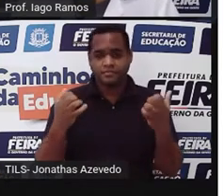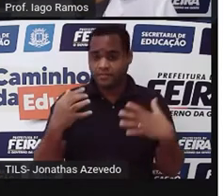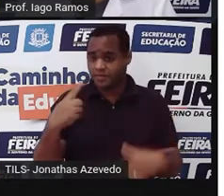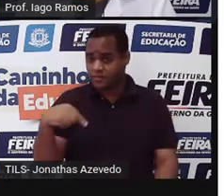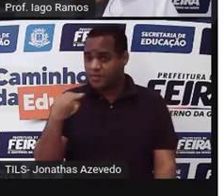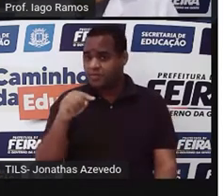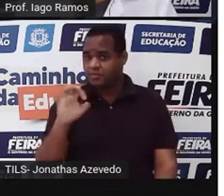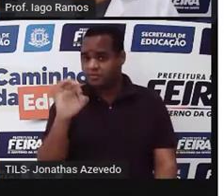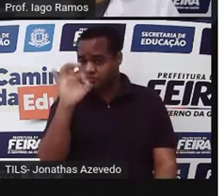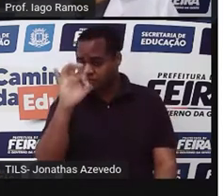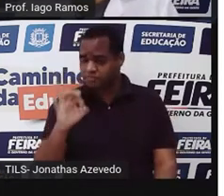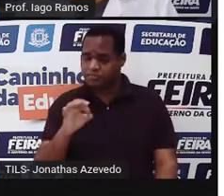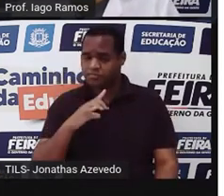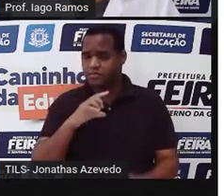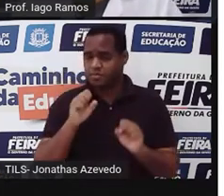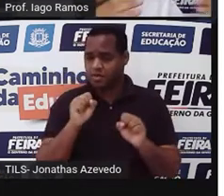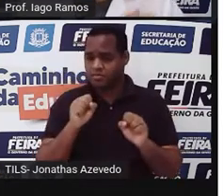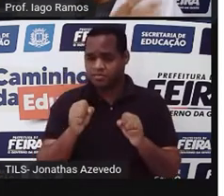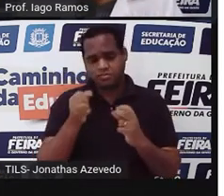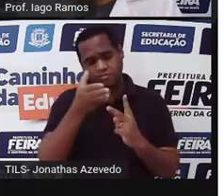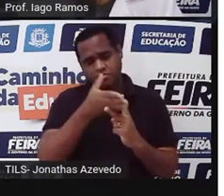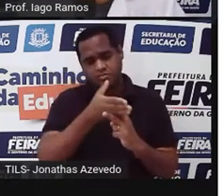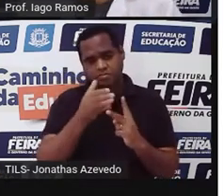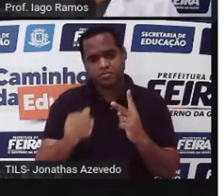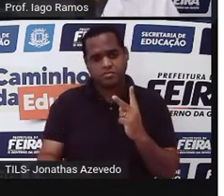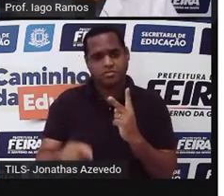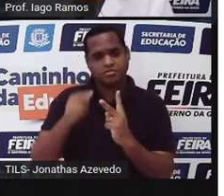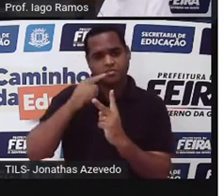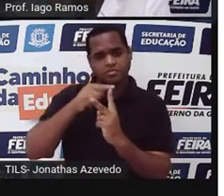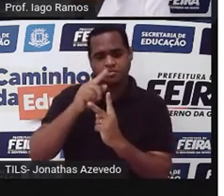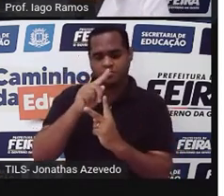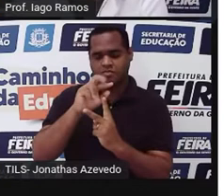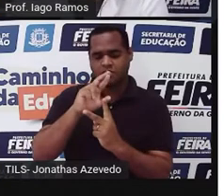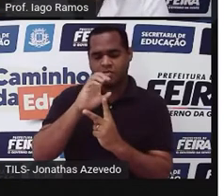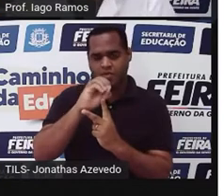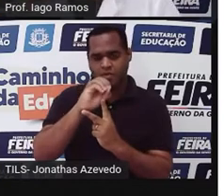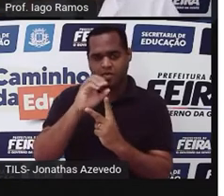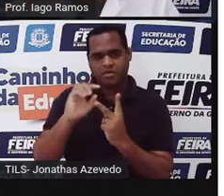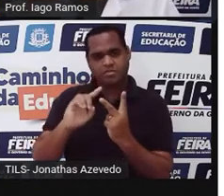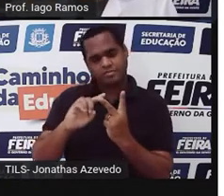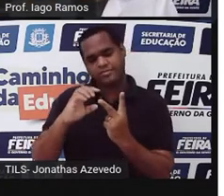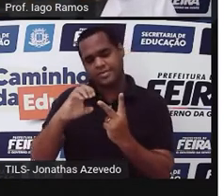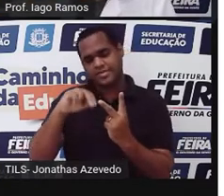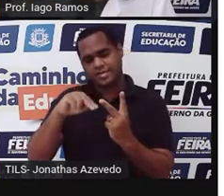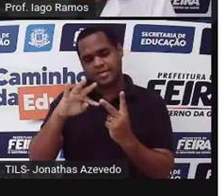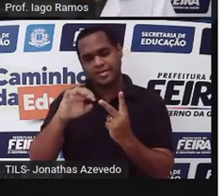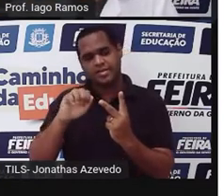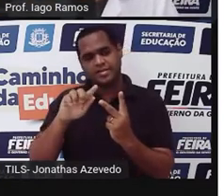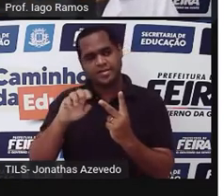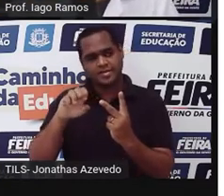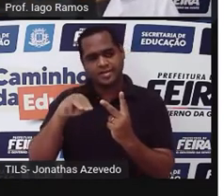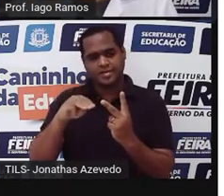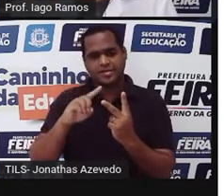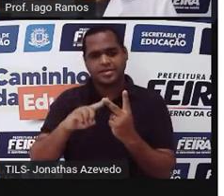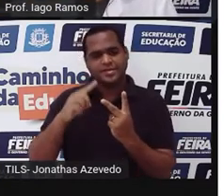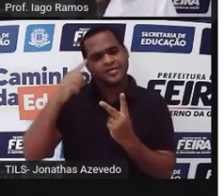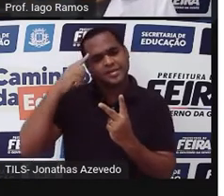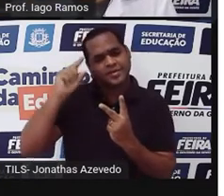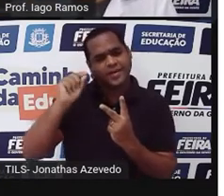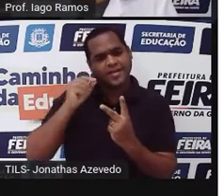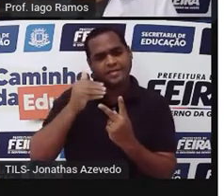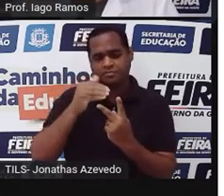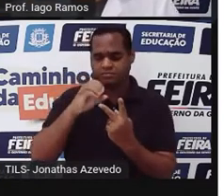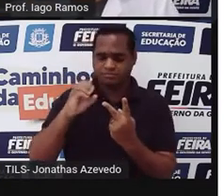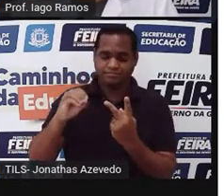dividir em duas partes por centagem e sentar gem tem a ver com